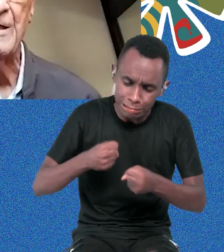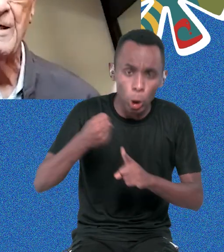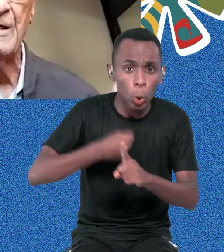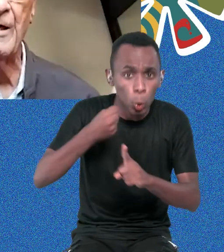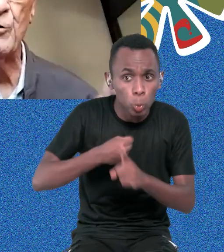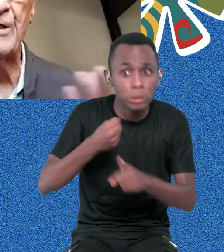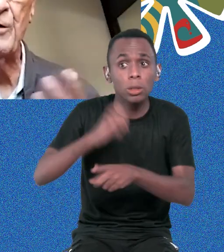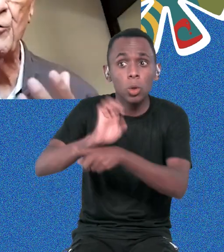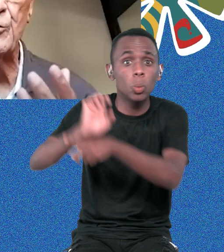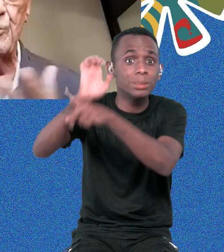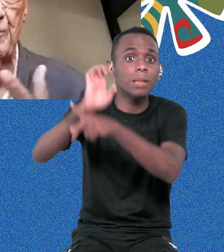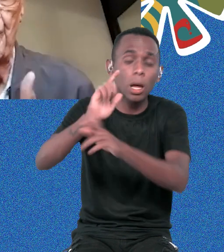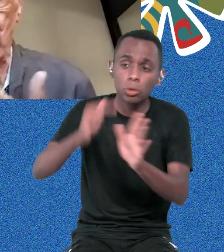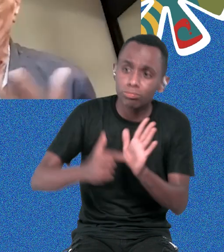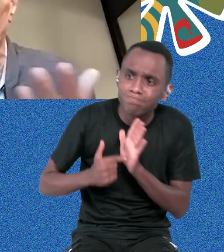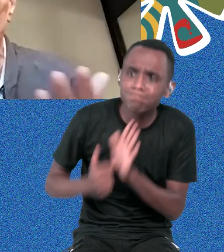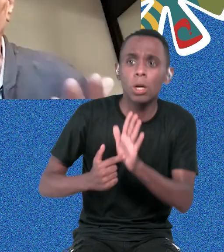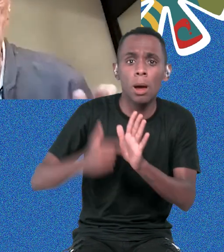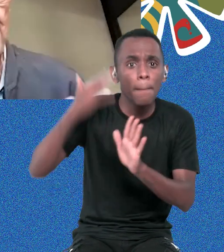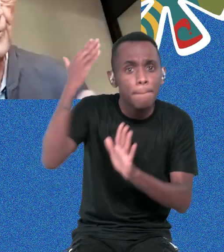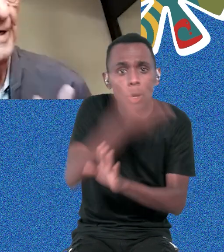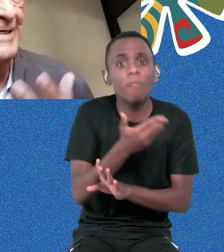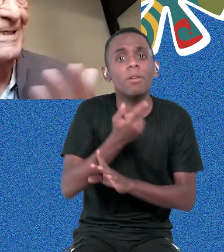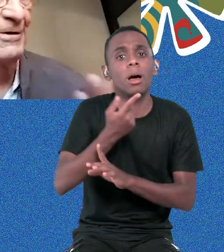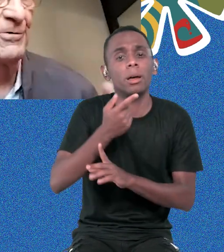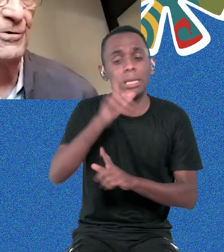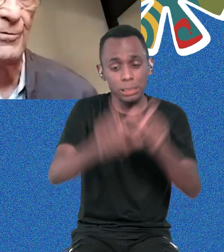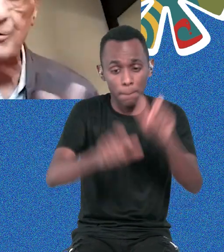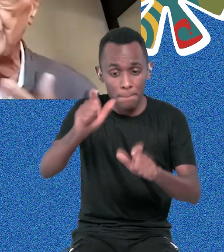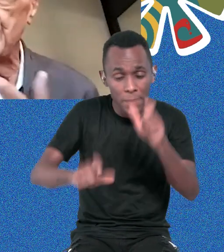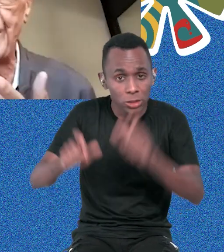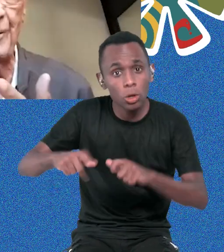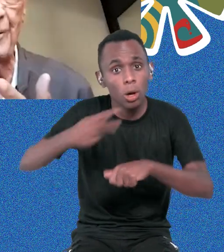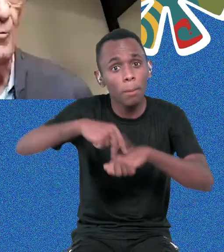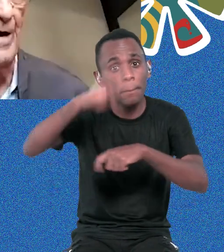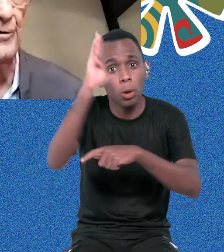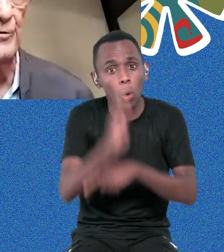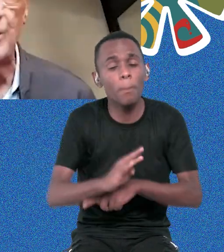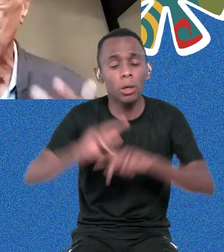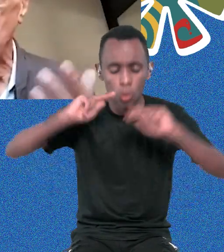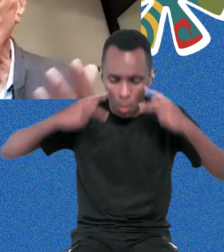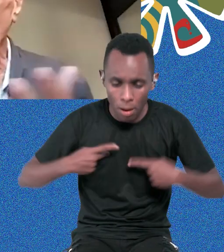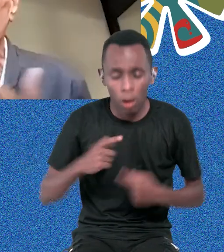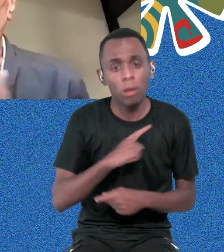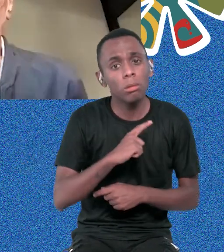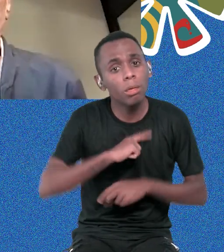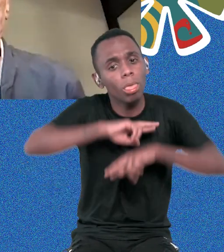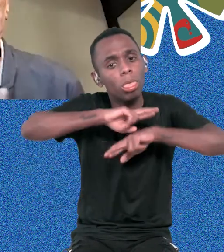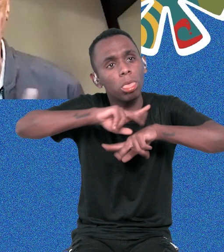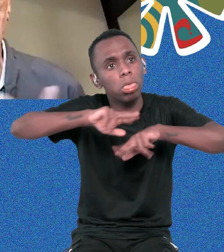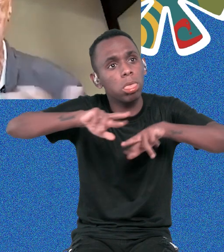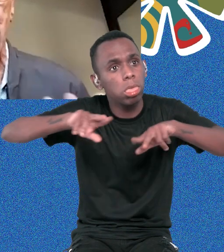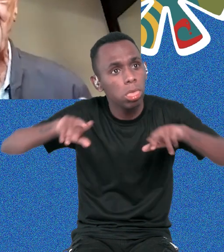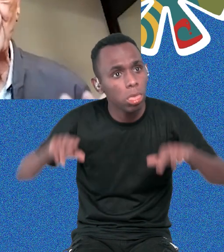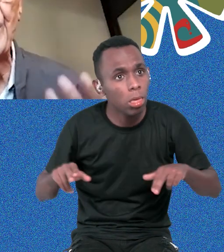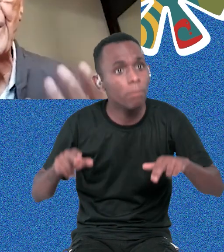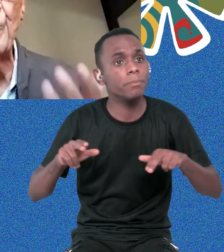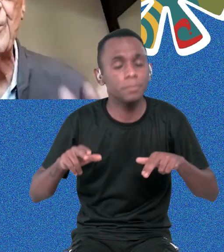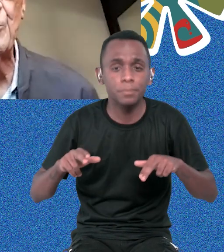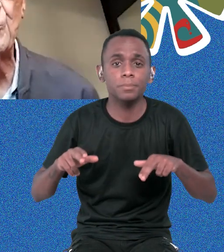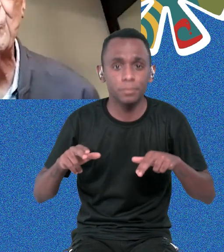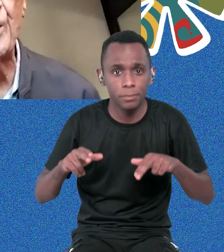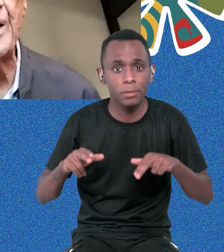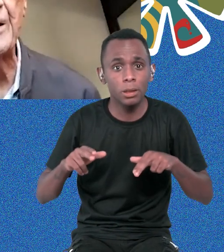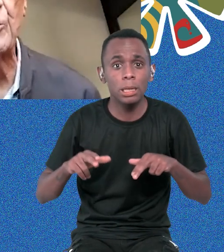reconhecesse que os seus membros da nação, como cidadãos, como humanos, como em sua diversidade,